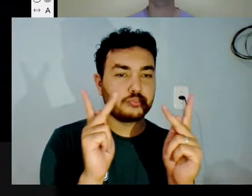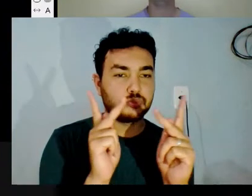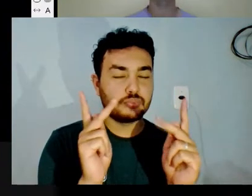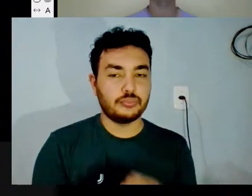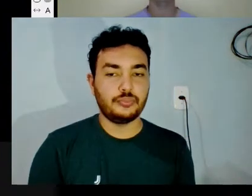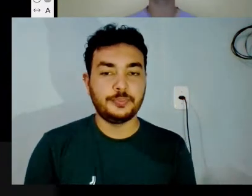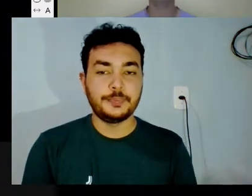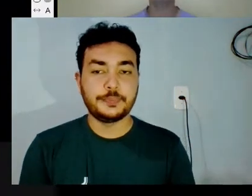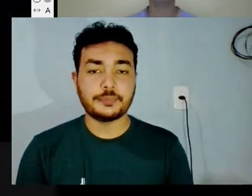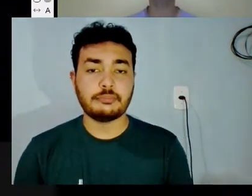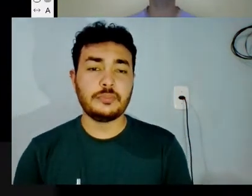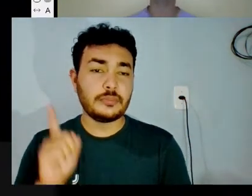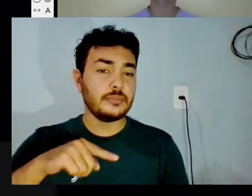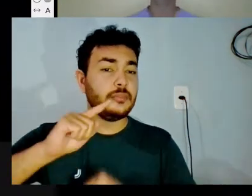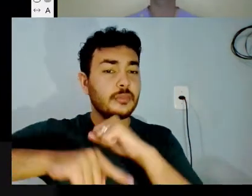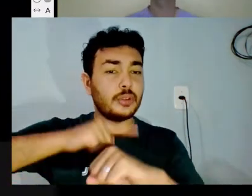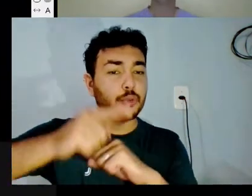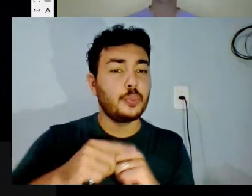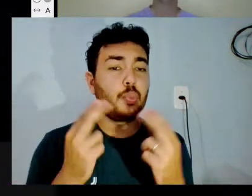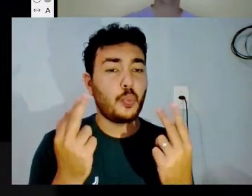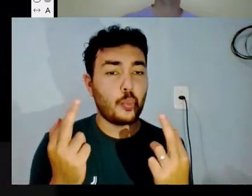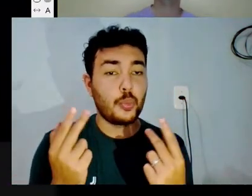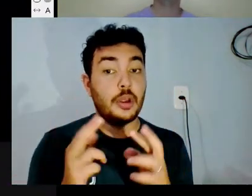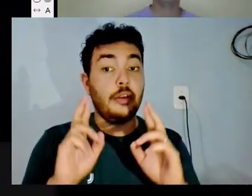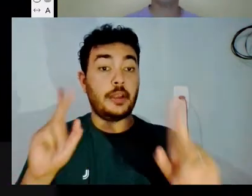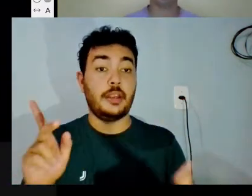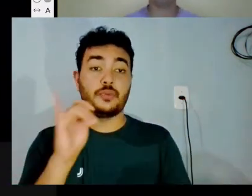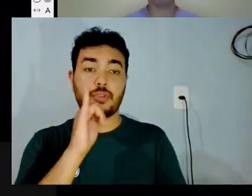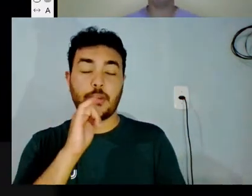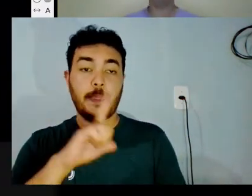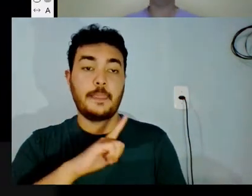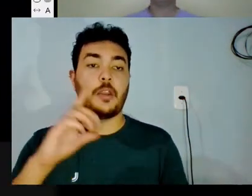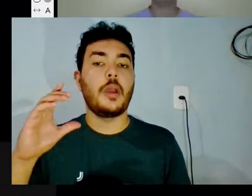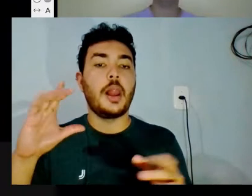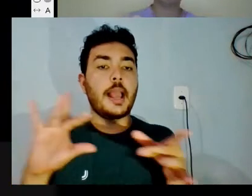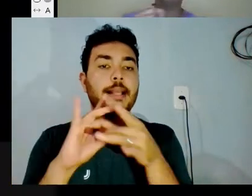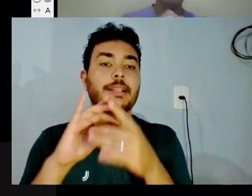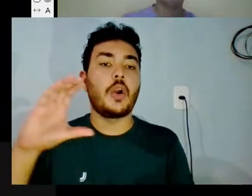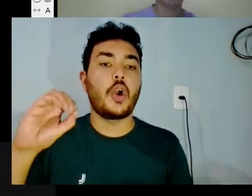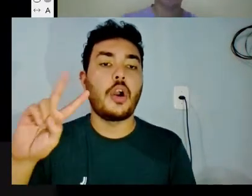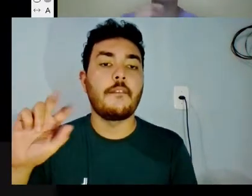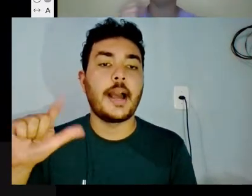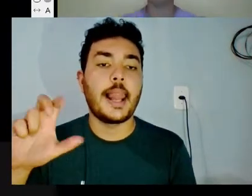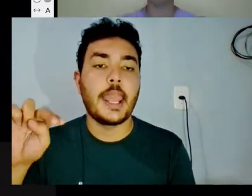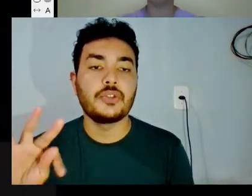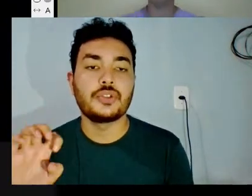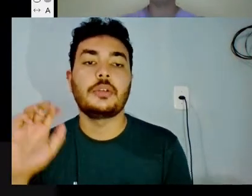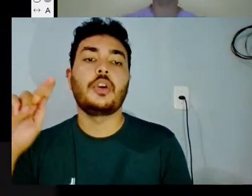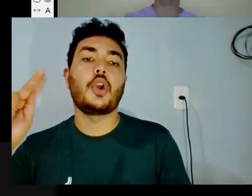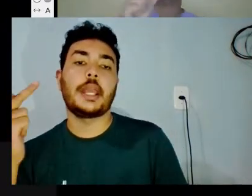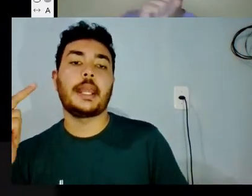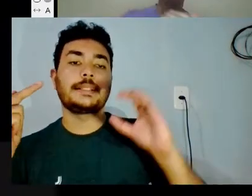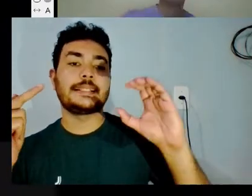ligação química, que são átomos iguais. Diferente do que se a gente tiver uma ligação covalente, por exemplo, entre um átomo de hidrogênio e um átomo de